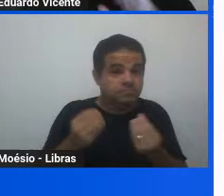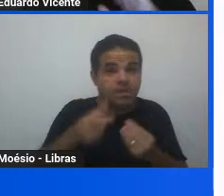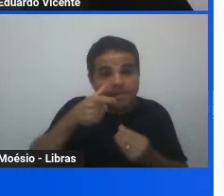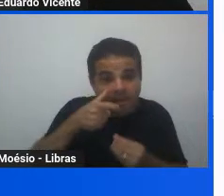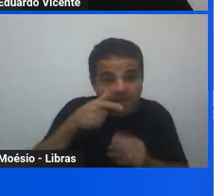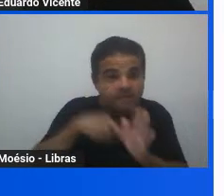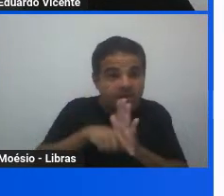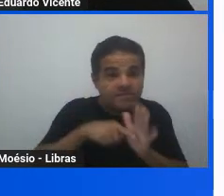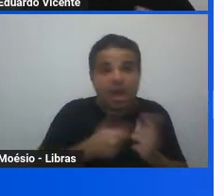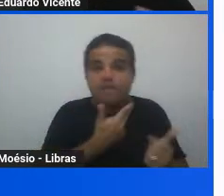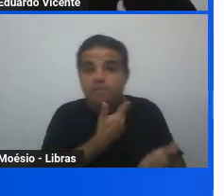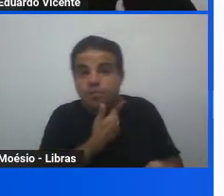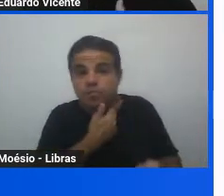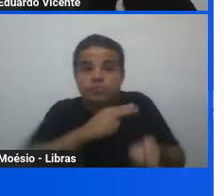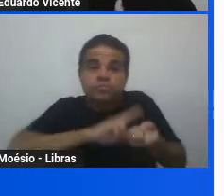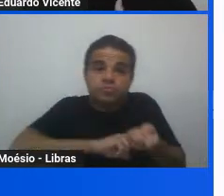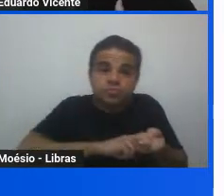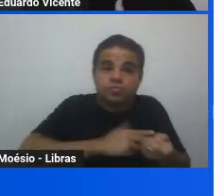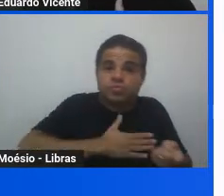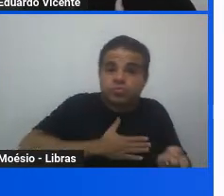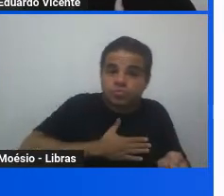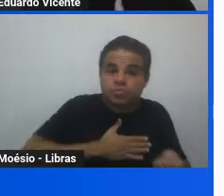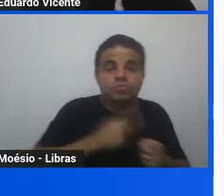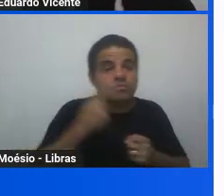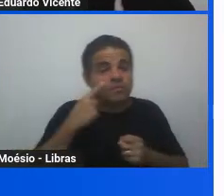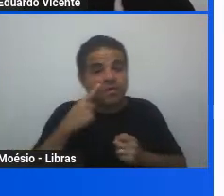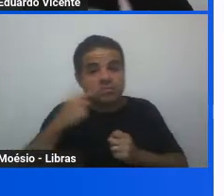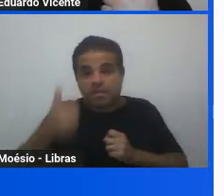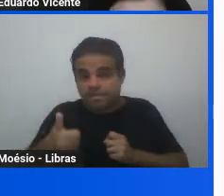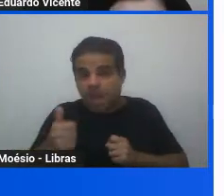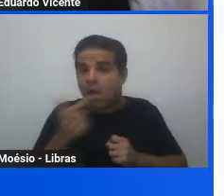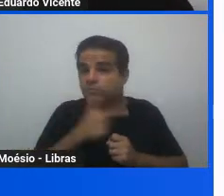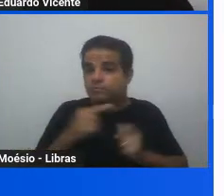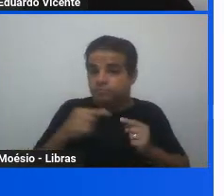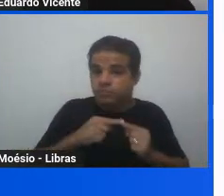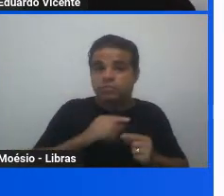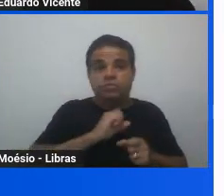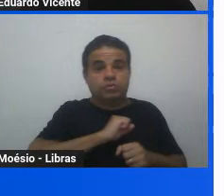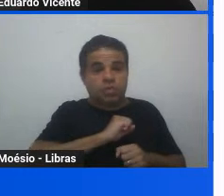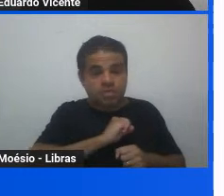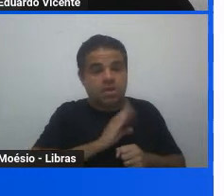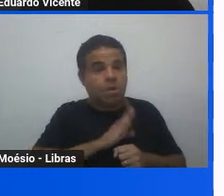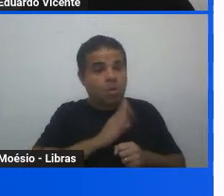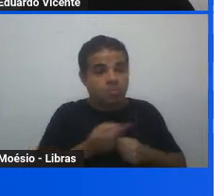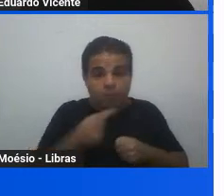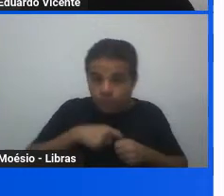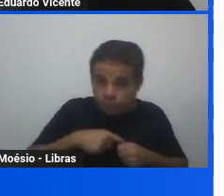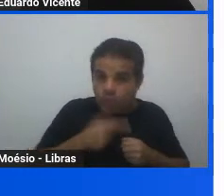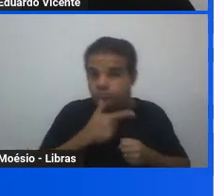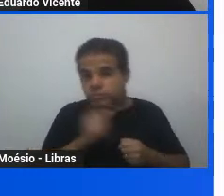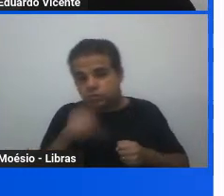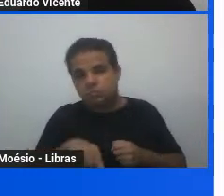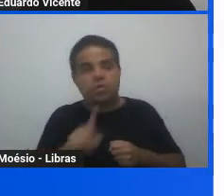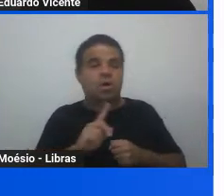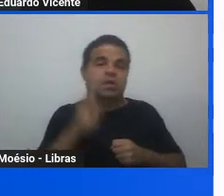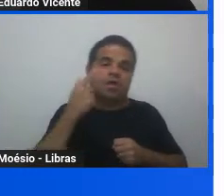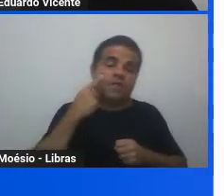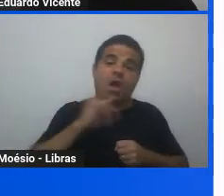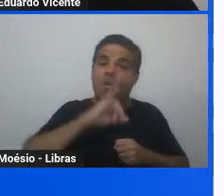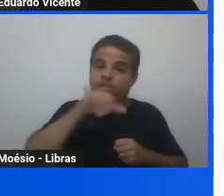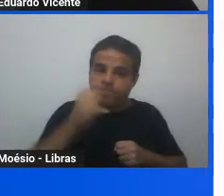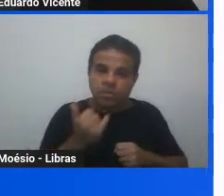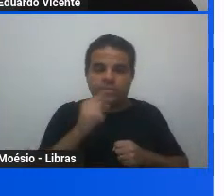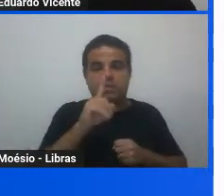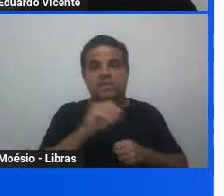pulso, para ver se suas compressões fizeram com que o coração retornasse a bater. Ou eu aproveito esses 10